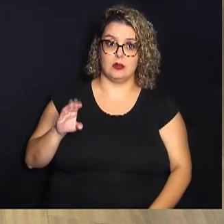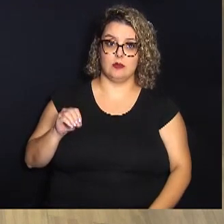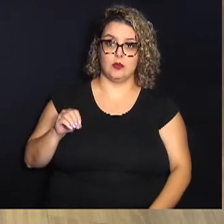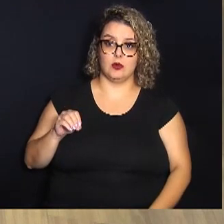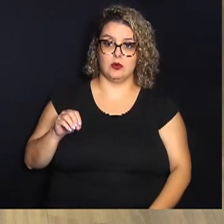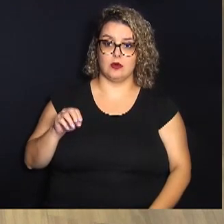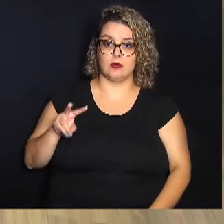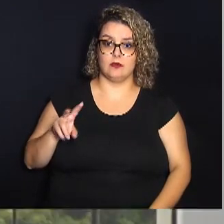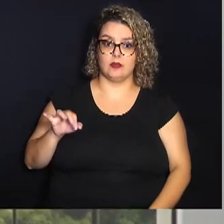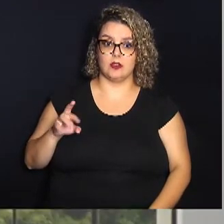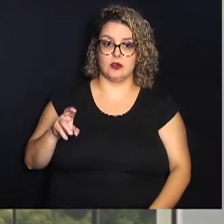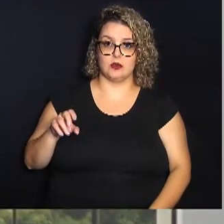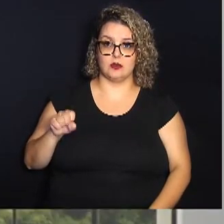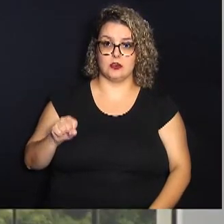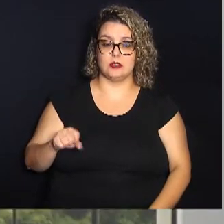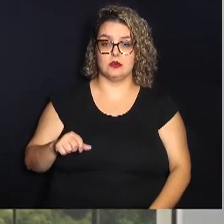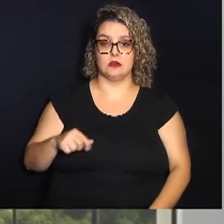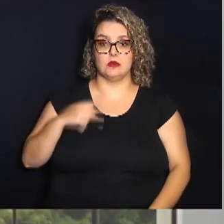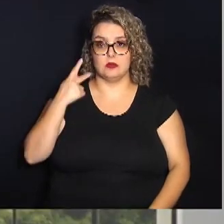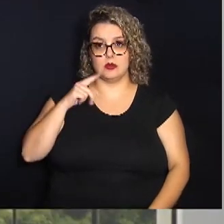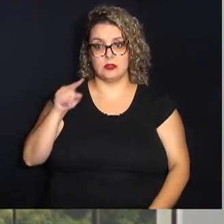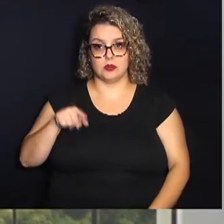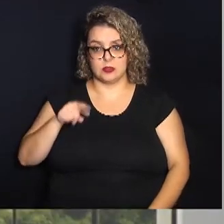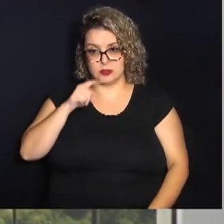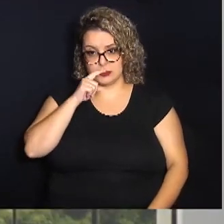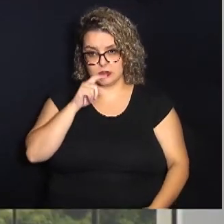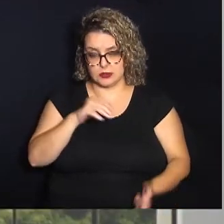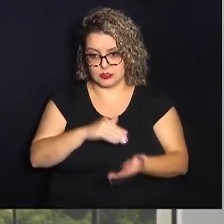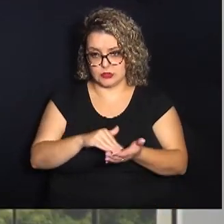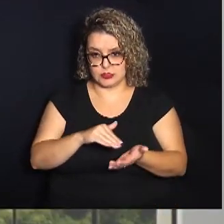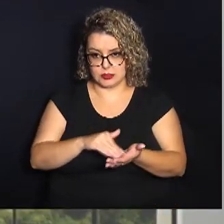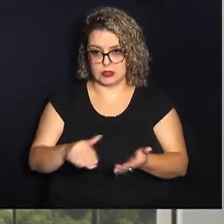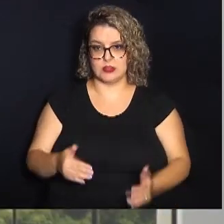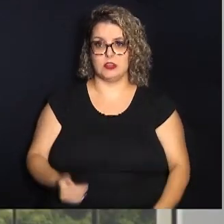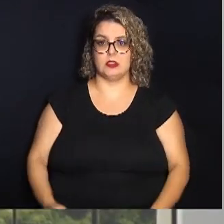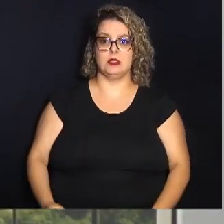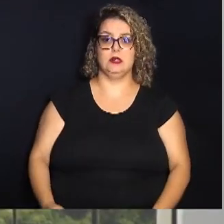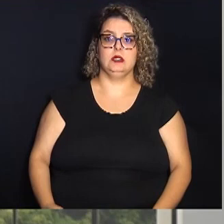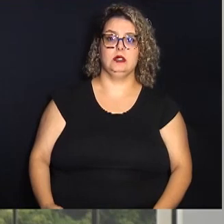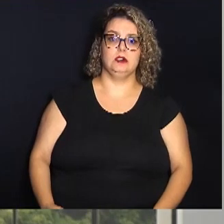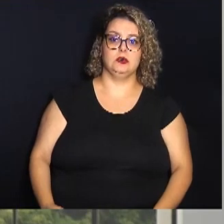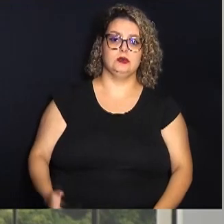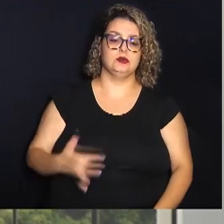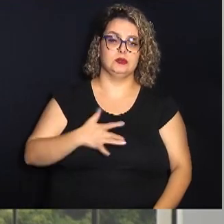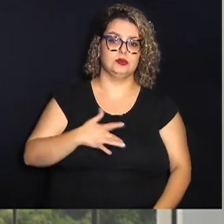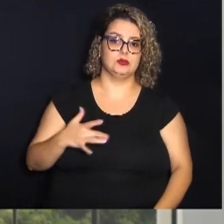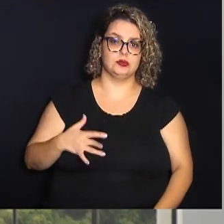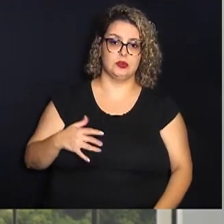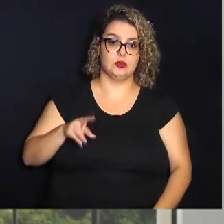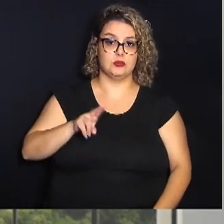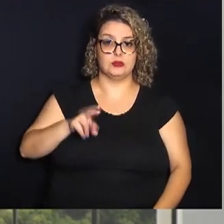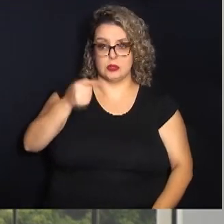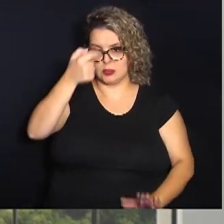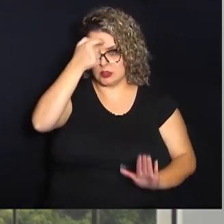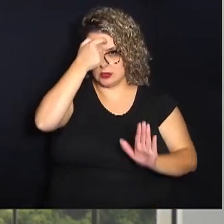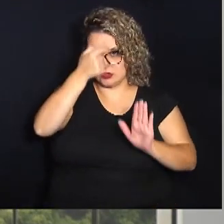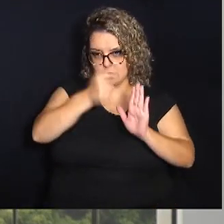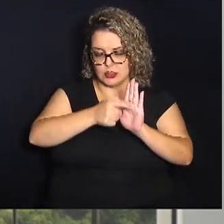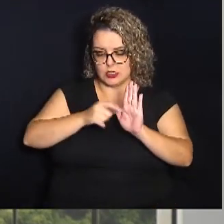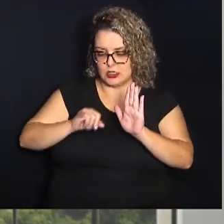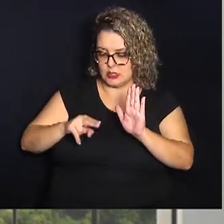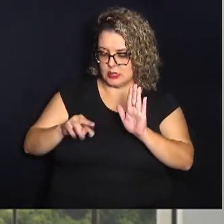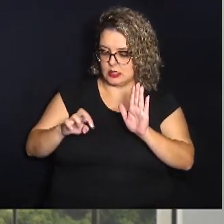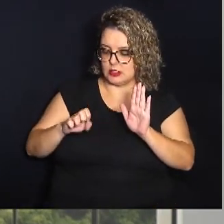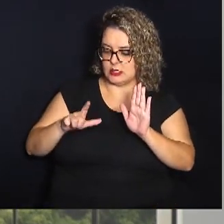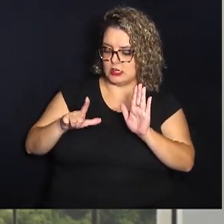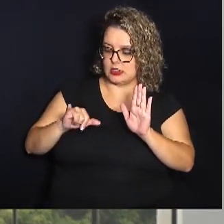Zé Carlos, depois Guida Calixto. Secretaria de Saúde de Campinas começou a utilizar a inteligência artificial enviando uma